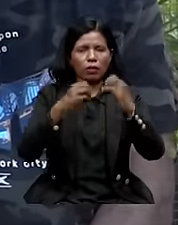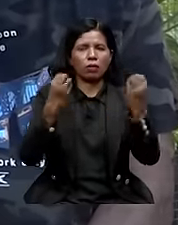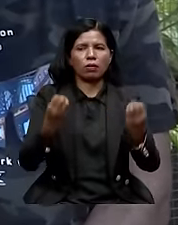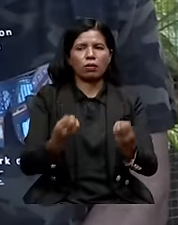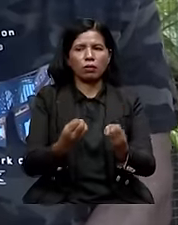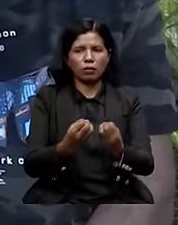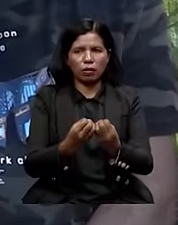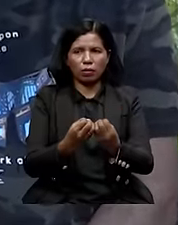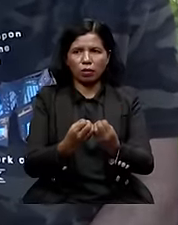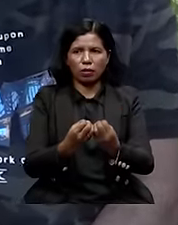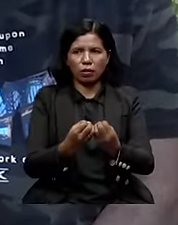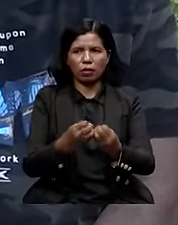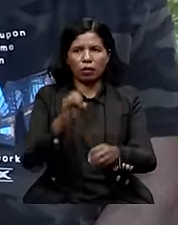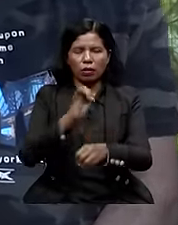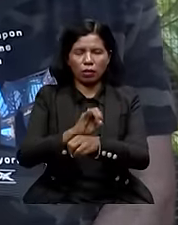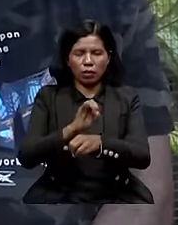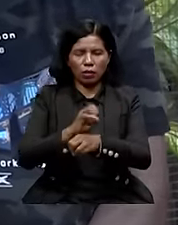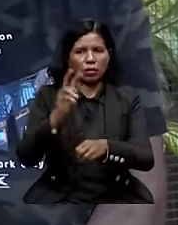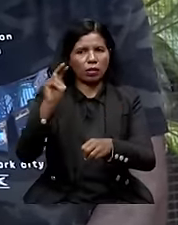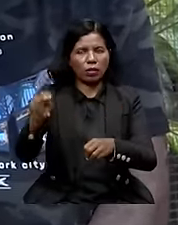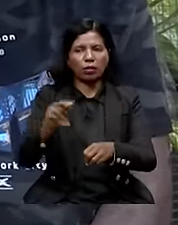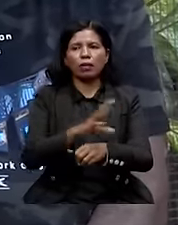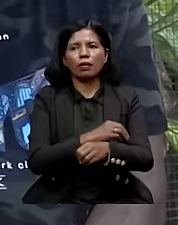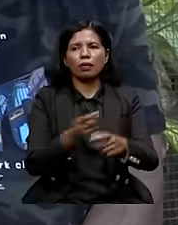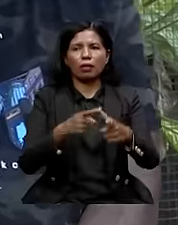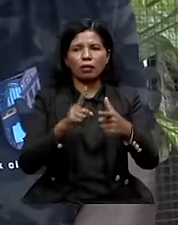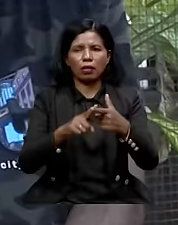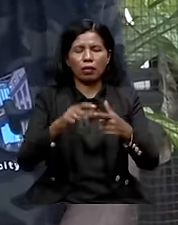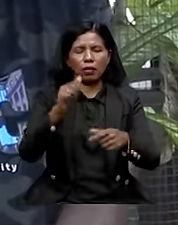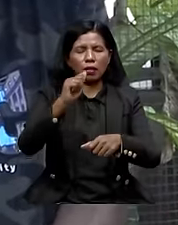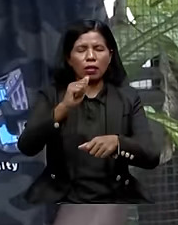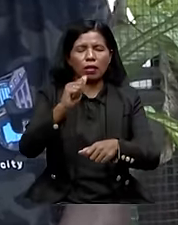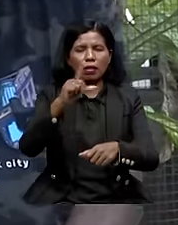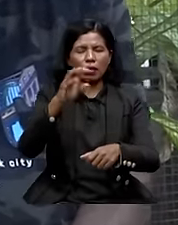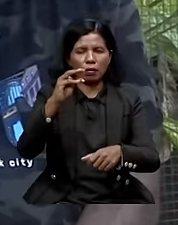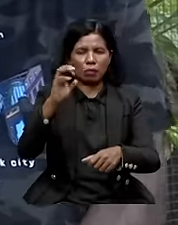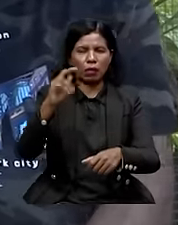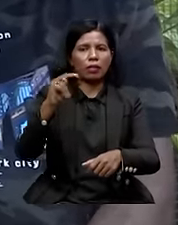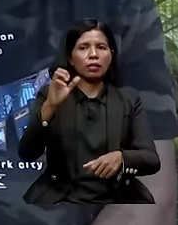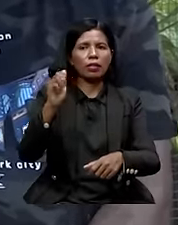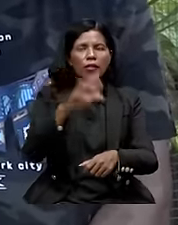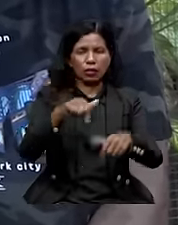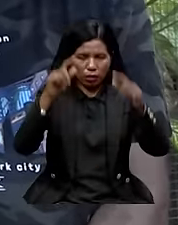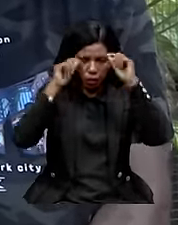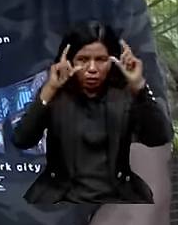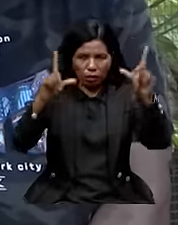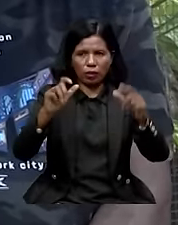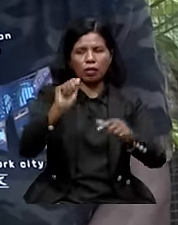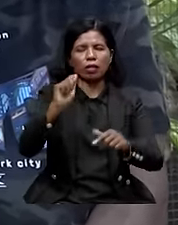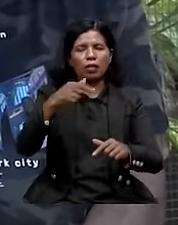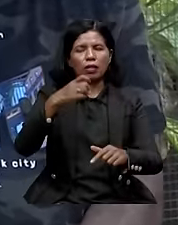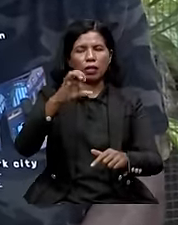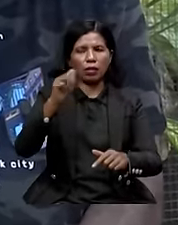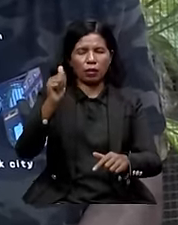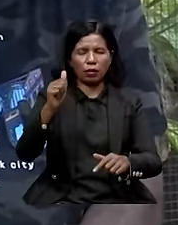organização igreja nian, organização Alemanha nian, e a Timor. Agia mundo, nia